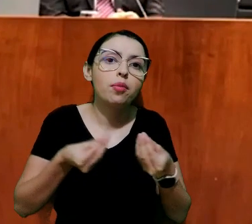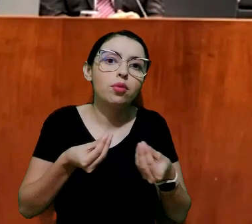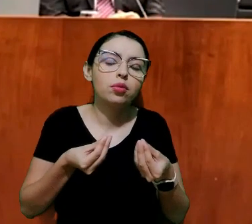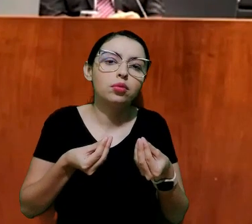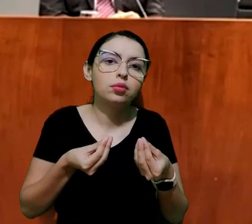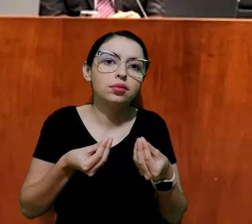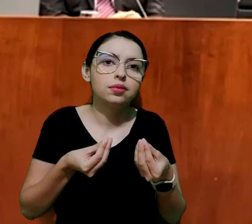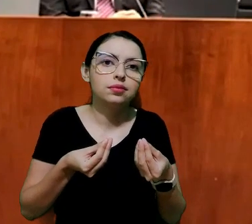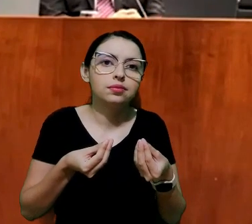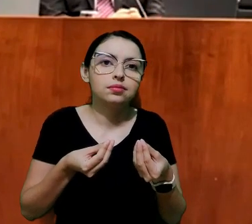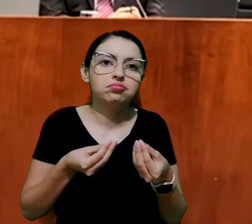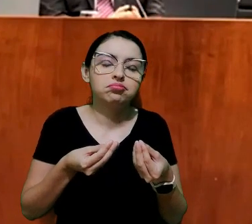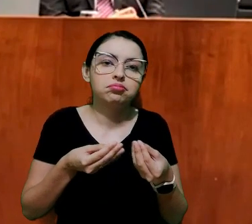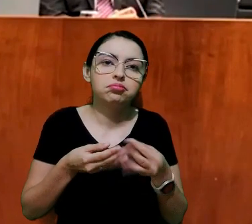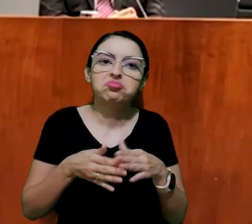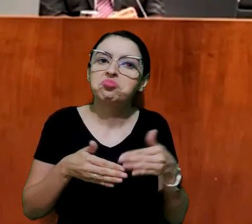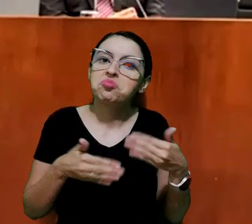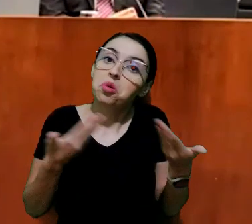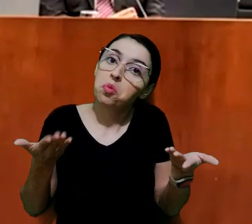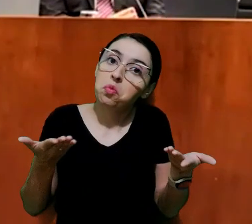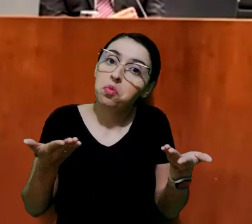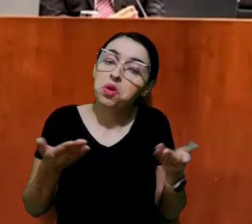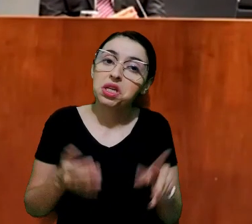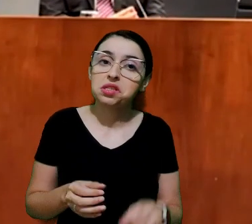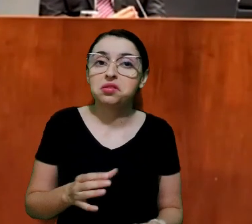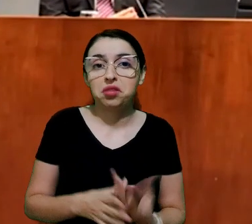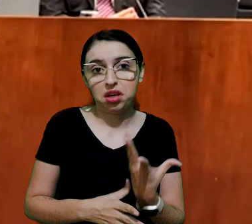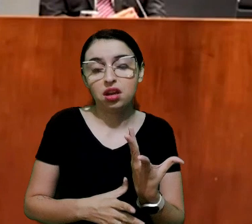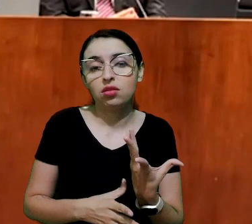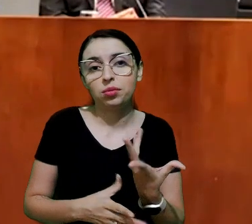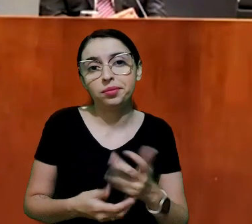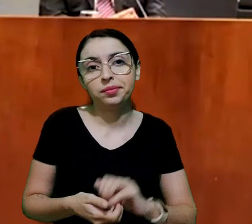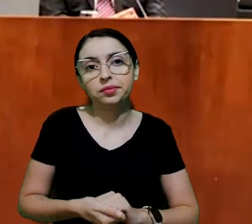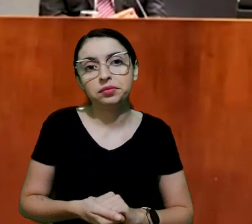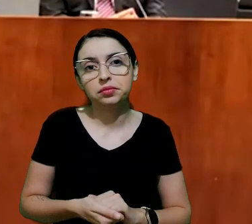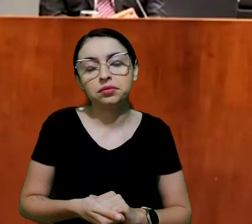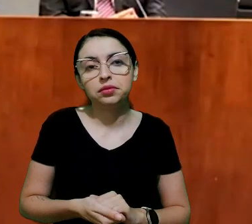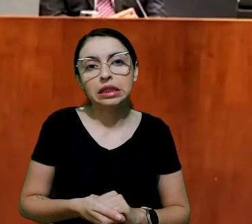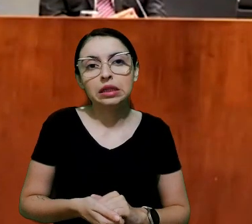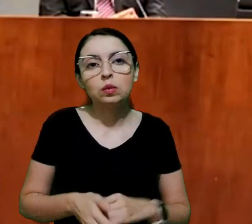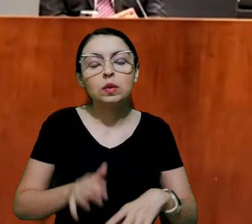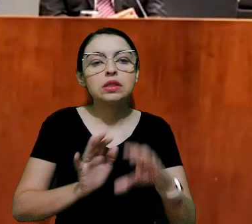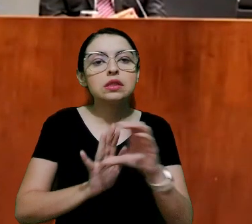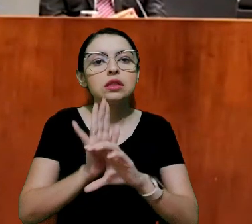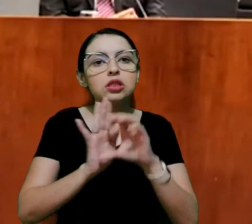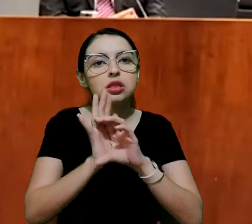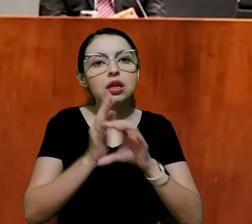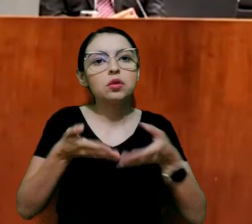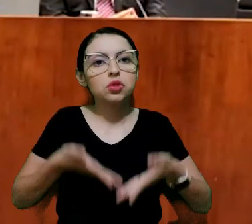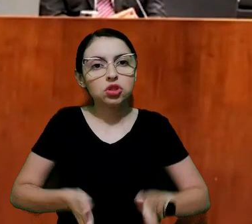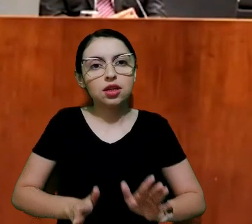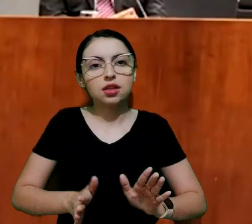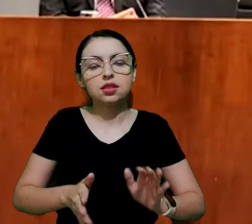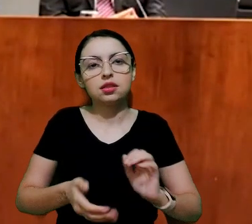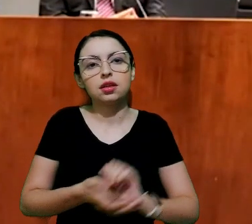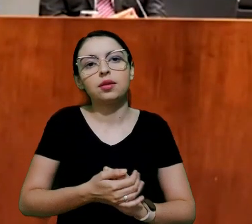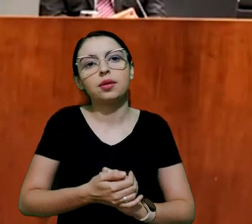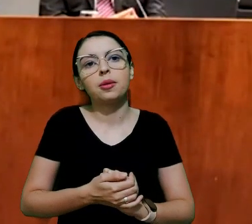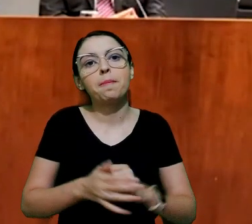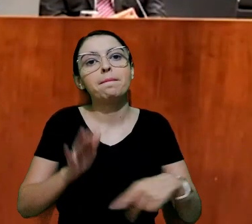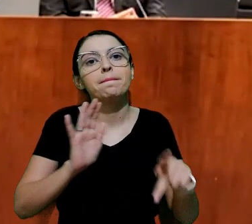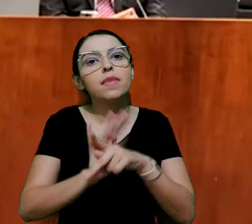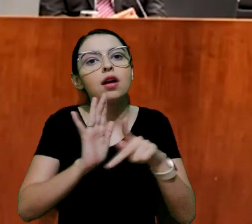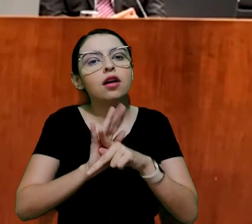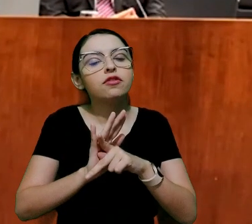Alguma coisa aconteceu que criou-se uma certidão de nascimento, prova de